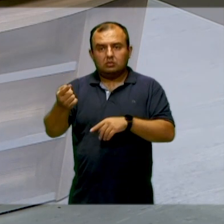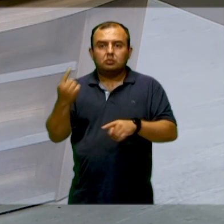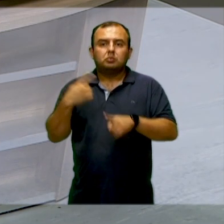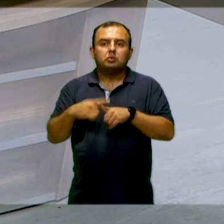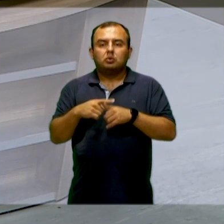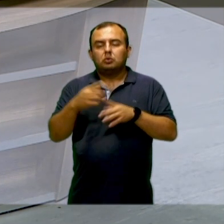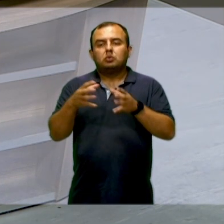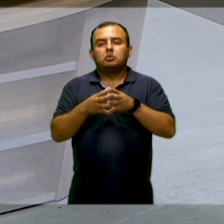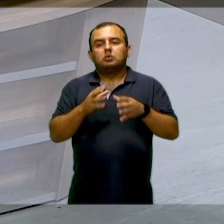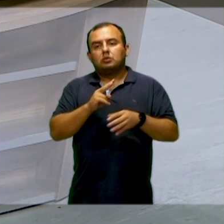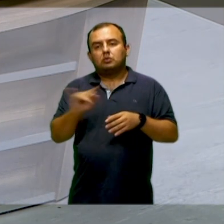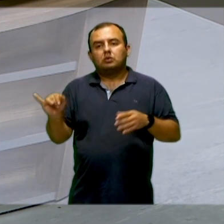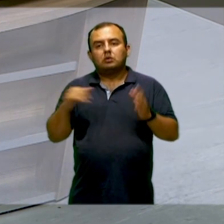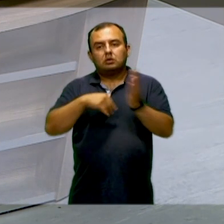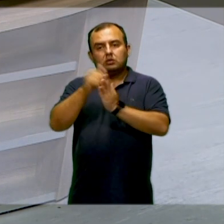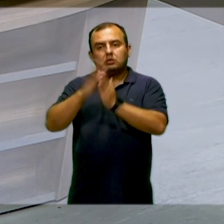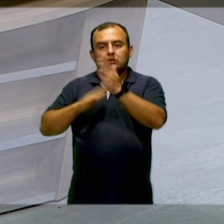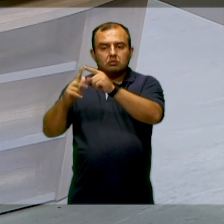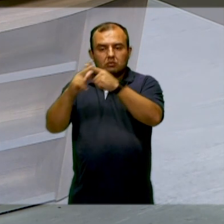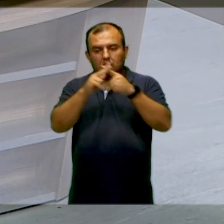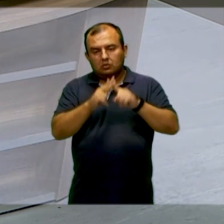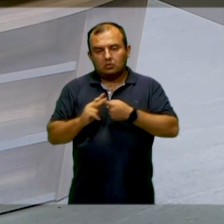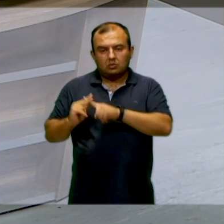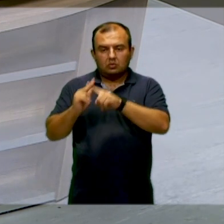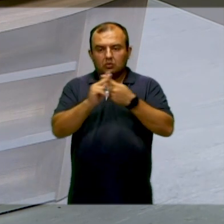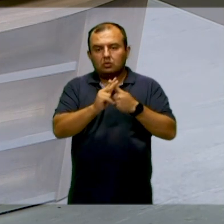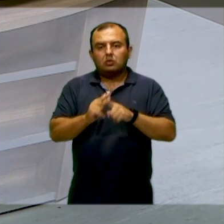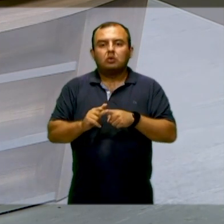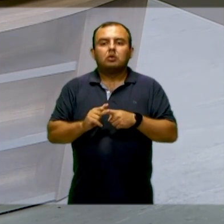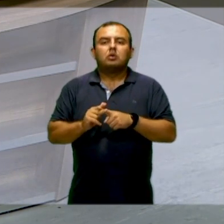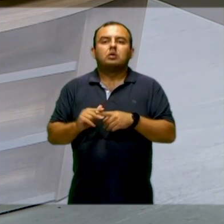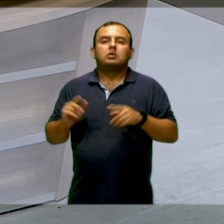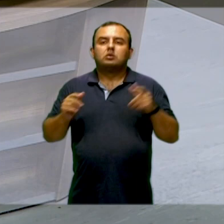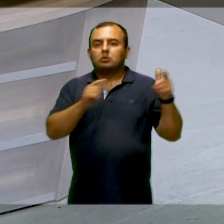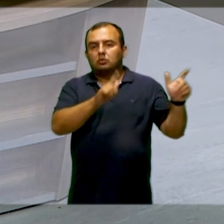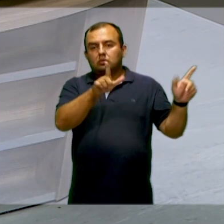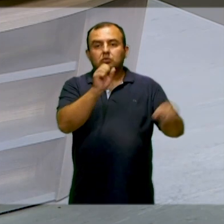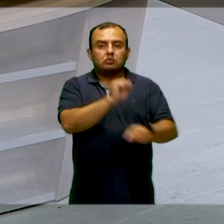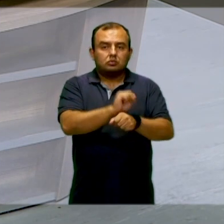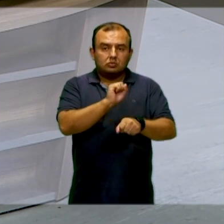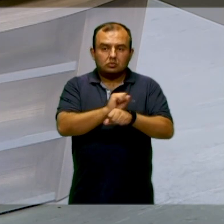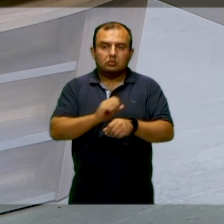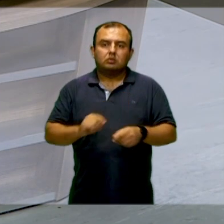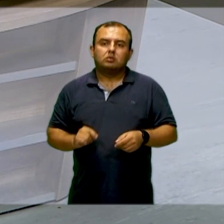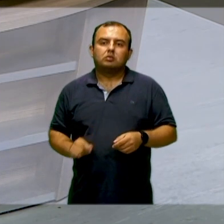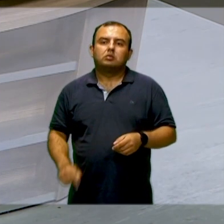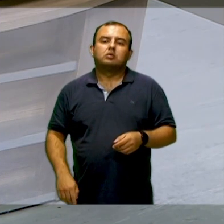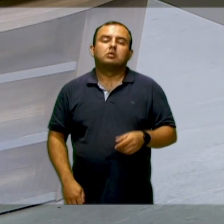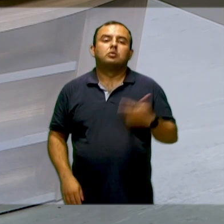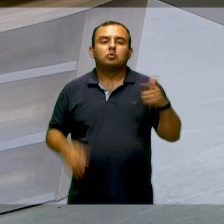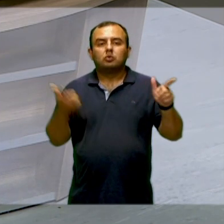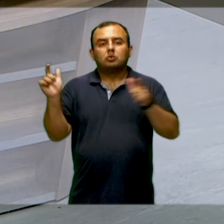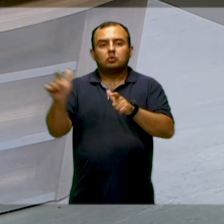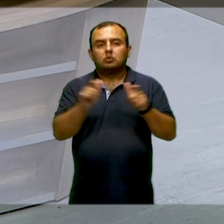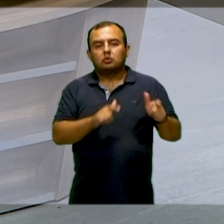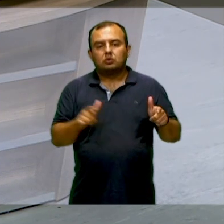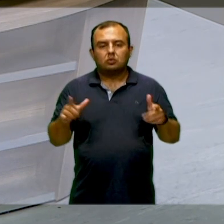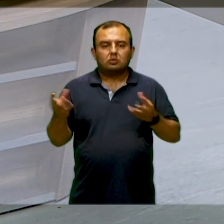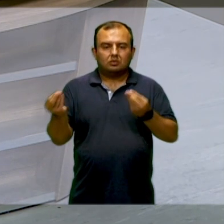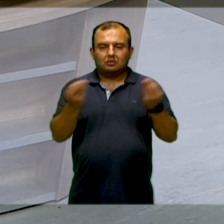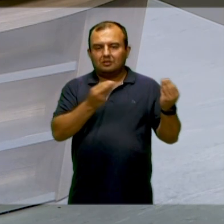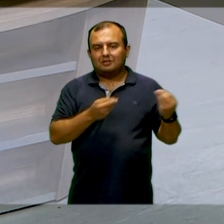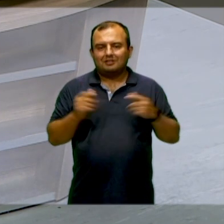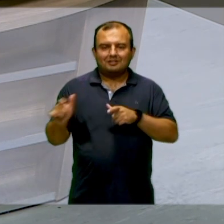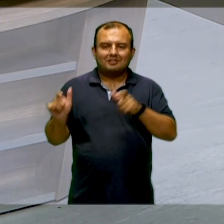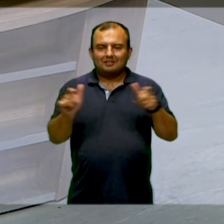pessoal que vai fazer esses pequenos reparos estão fazendo pequenos reparos em outro local, então a gente está esperando, né? Então, falando em outros locais, a gente tem